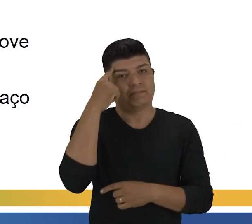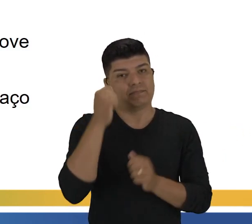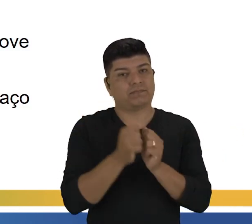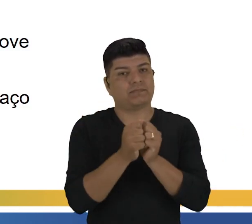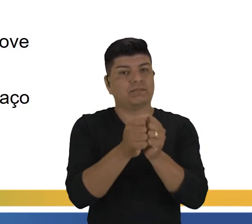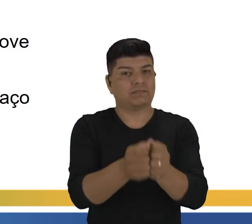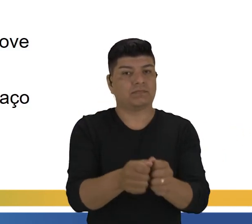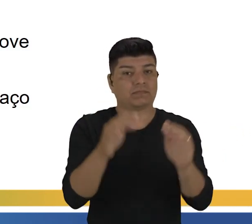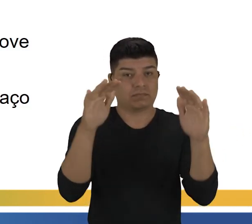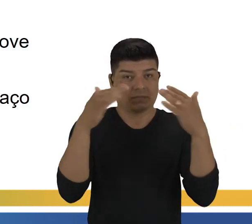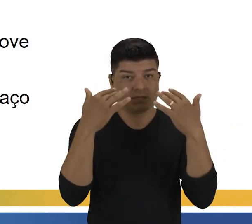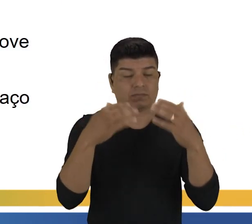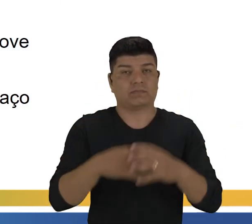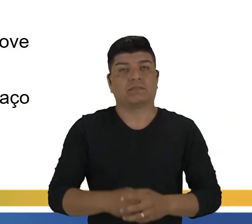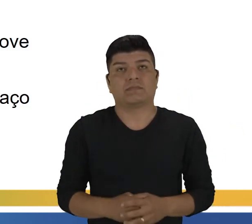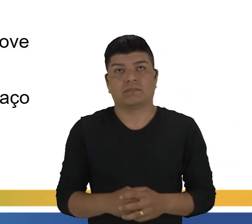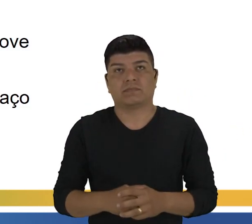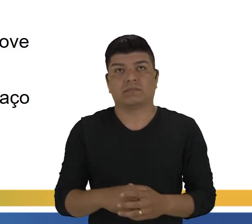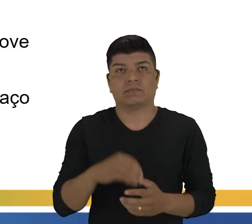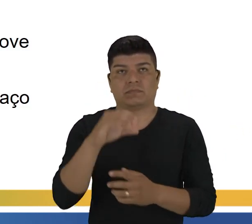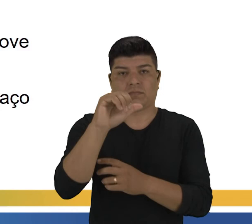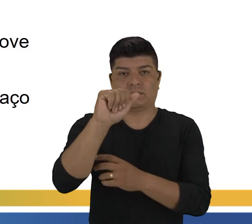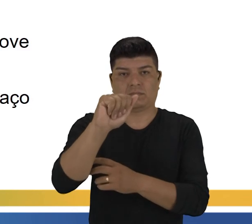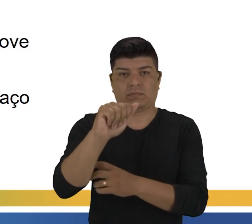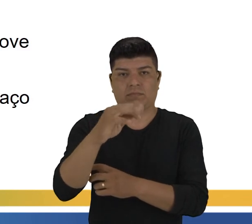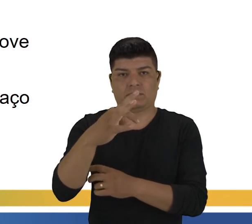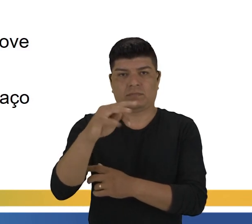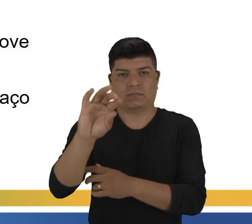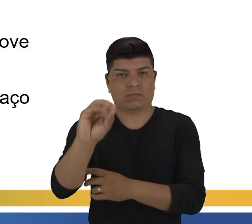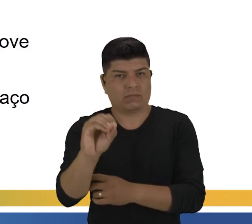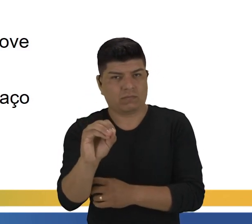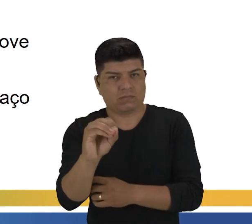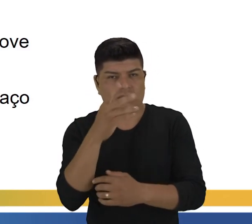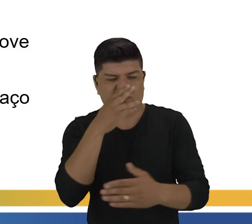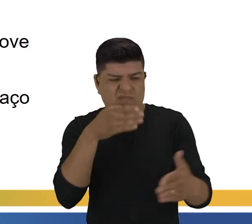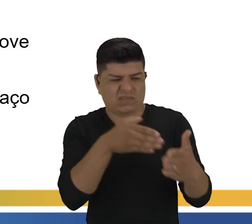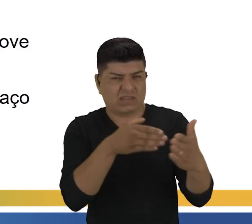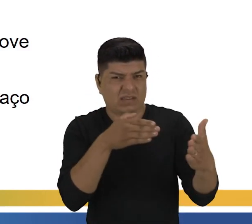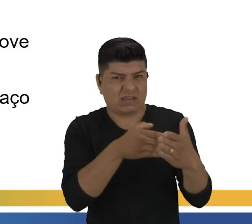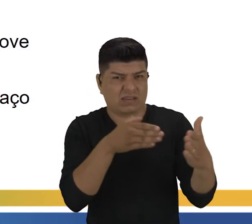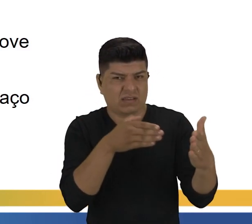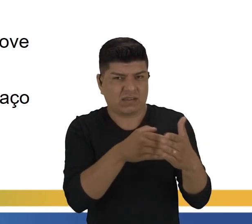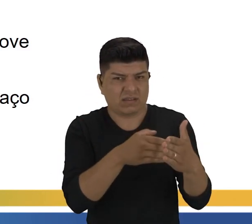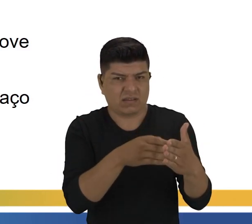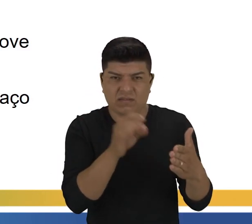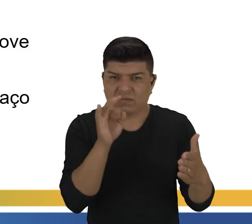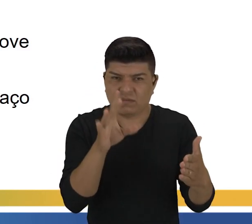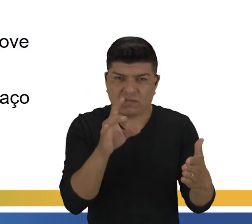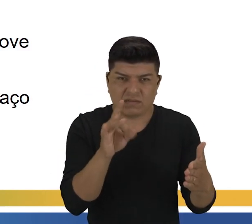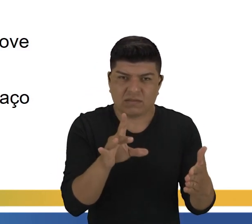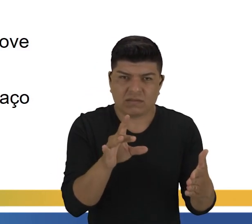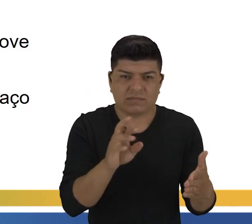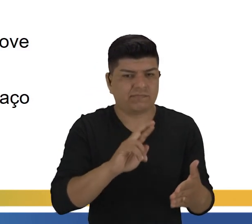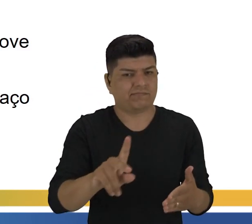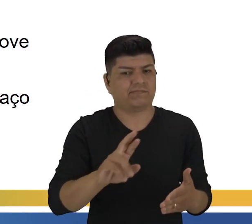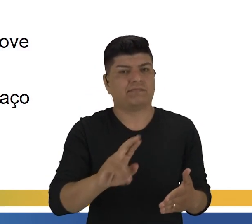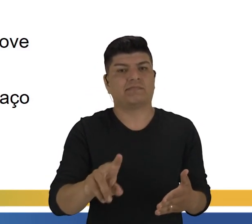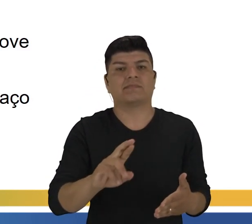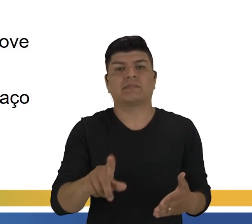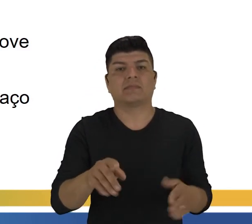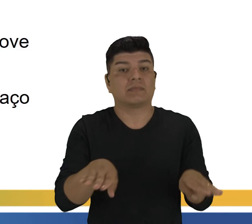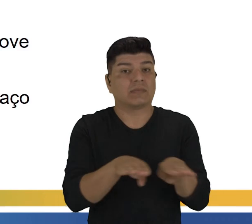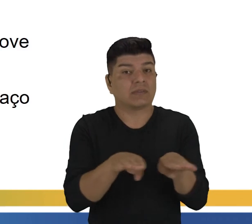e prestem atenção. Castro Alves, ele não se limitou apenas a falar das causas abolicionistas.